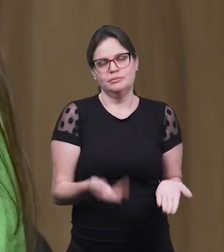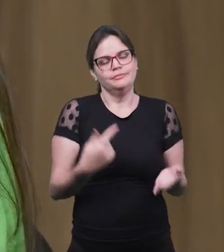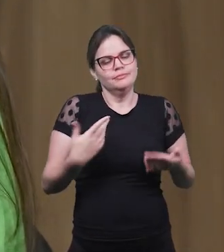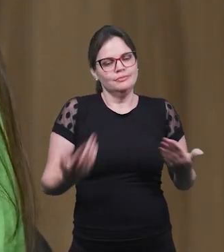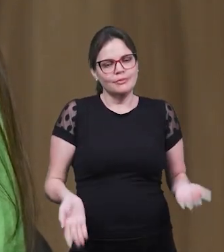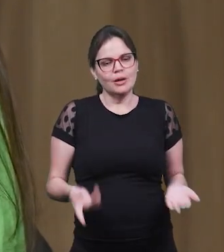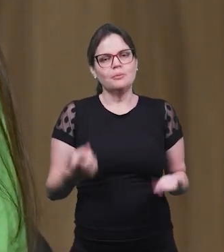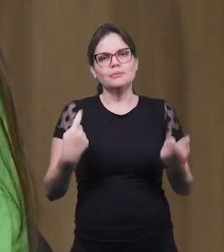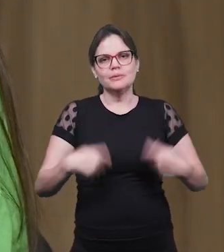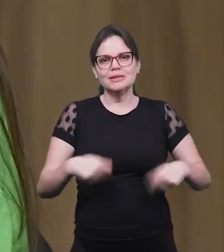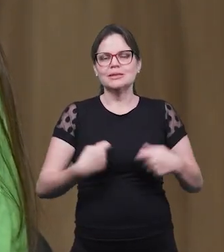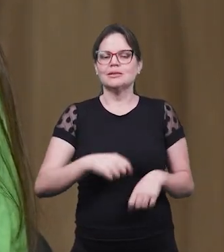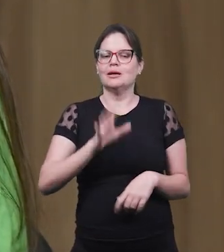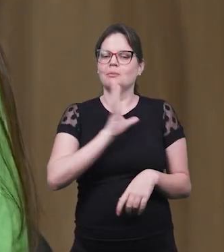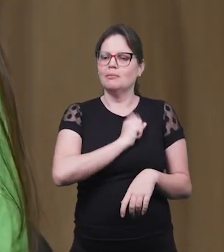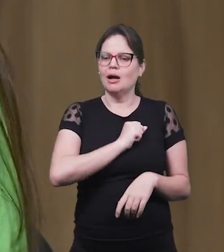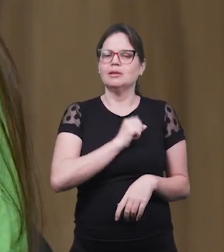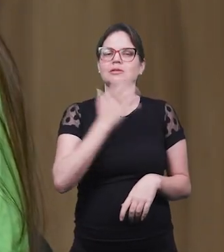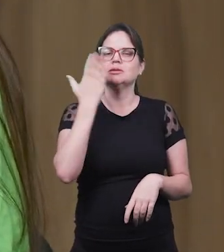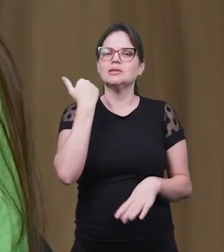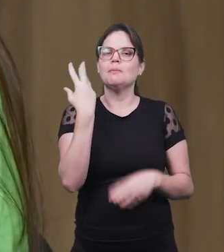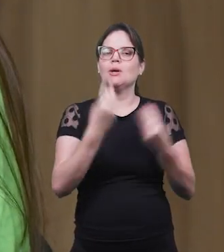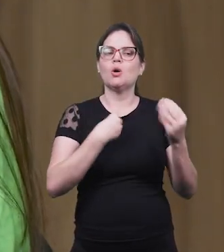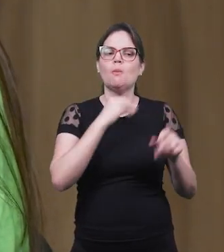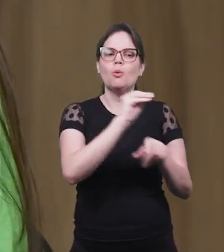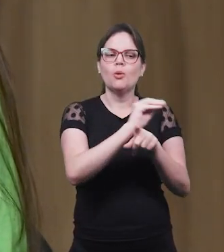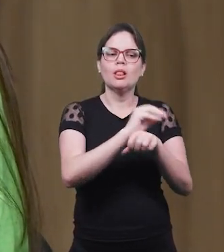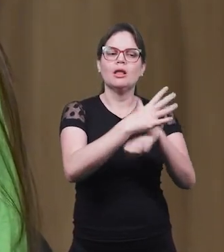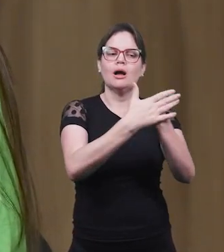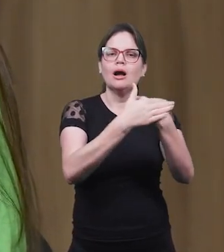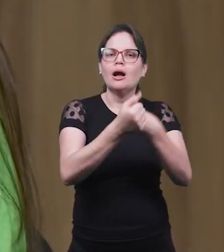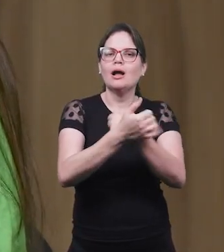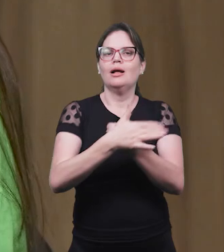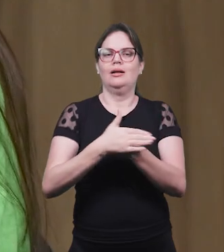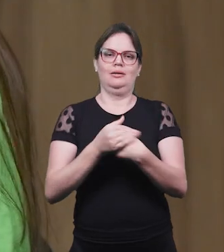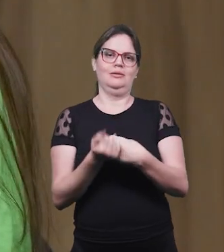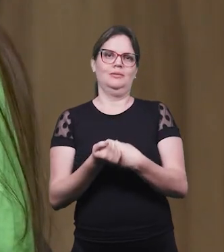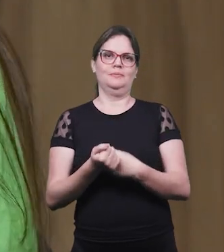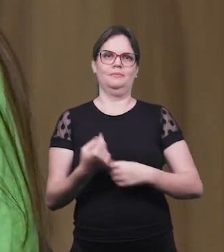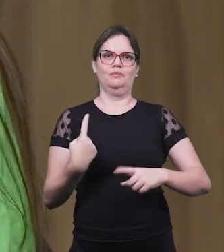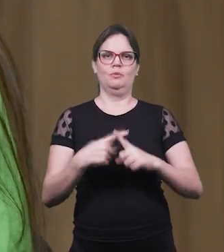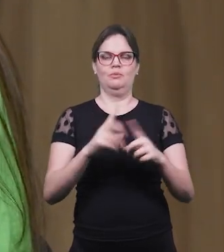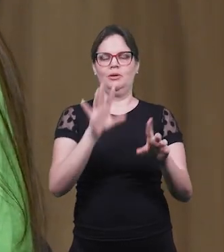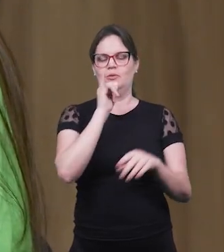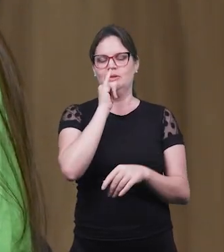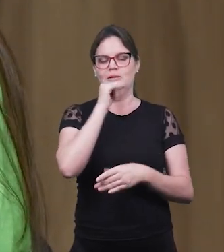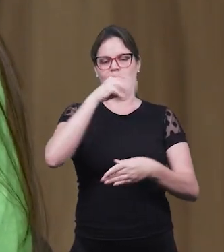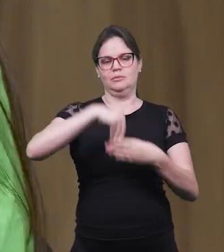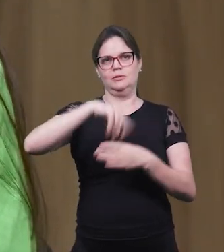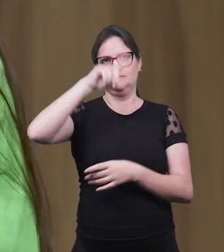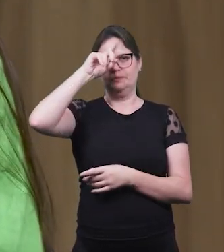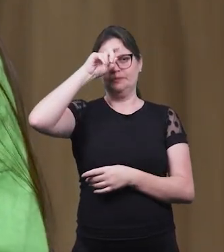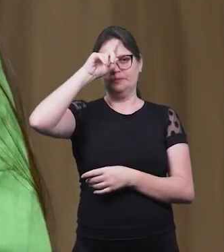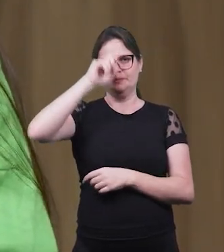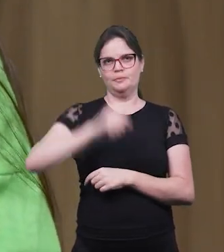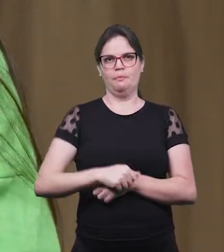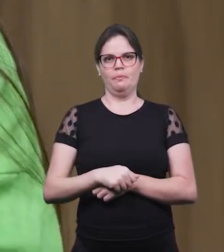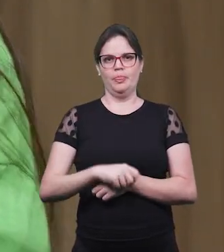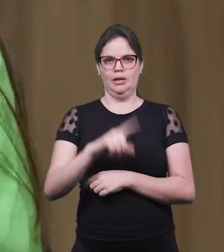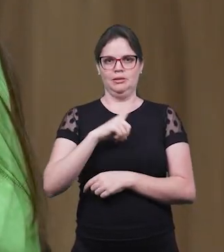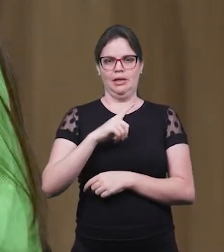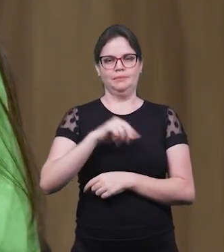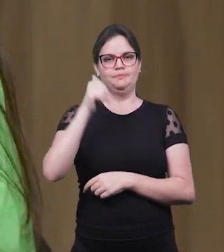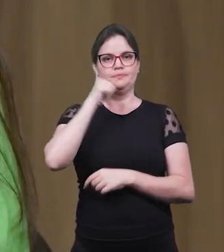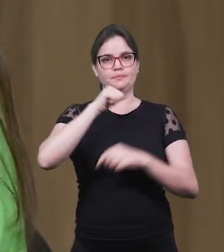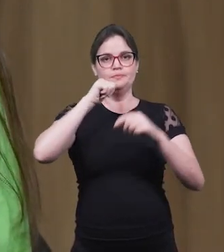assim de amor mesmo, de cuidado, de carinho com o próximo, porque você tem muito, por exemplo, no hospital, né, você tem ali uma enfermeira